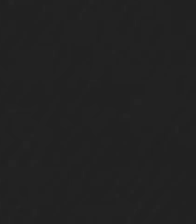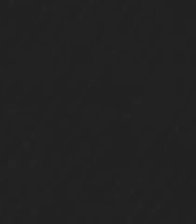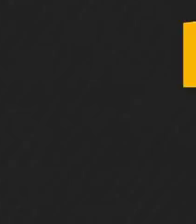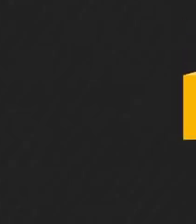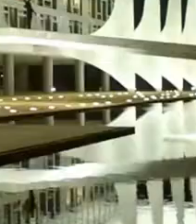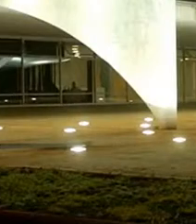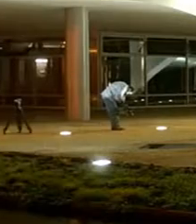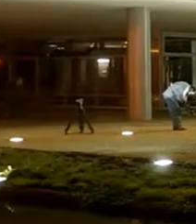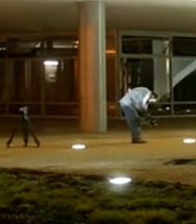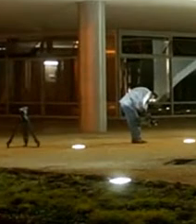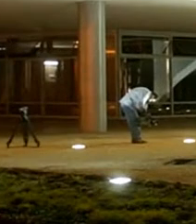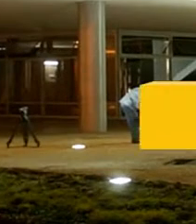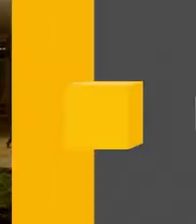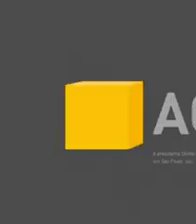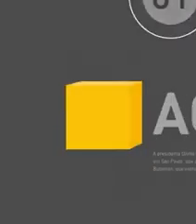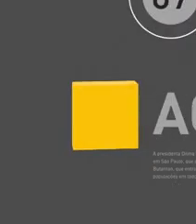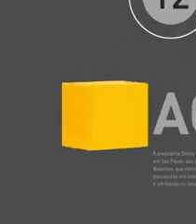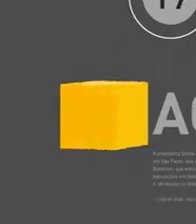ae